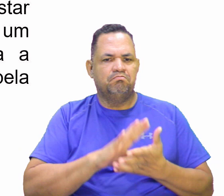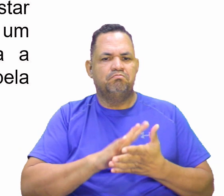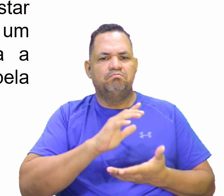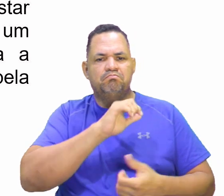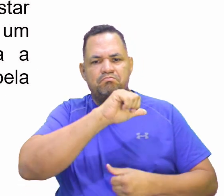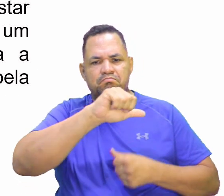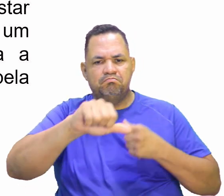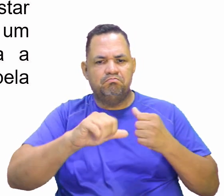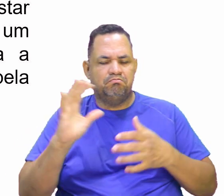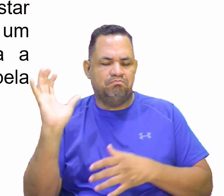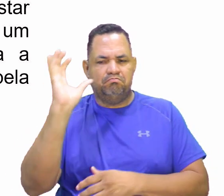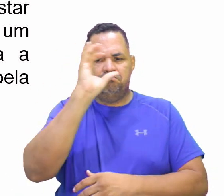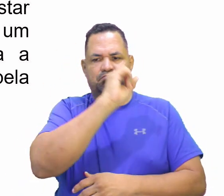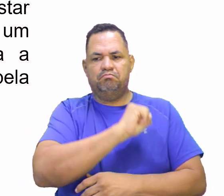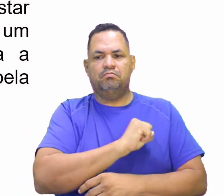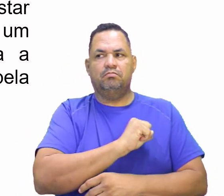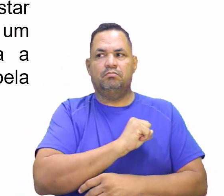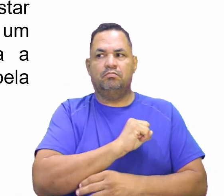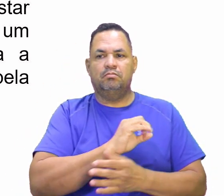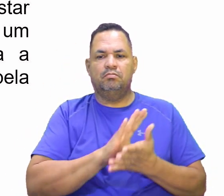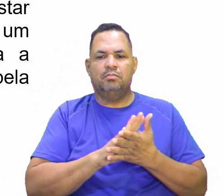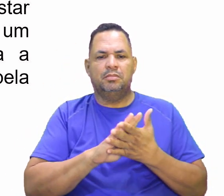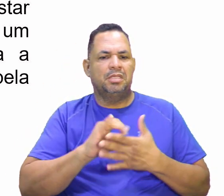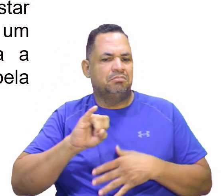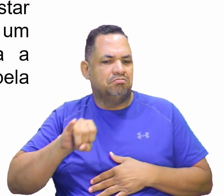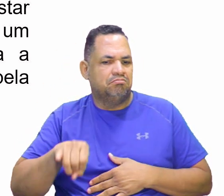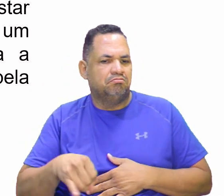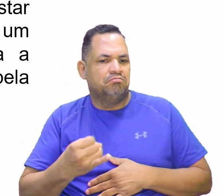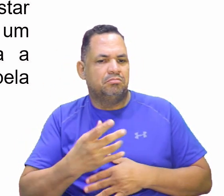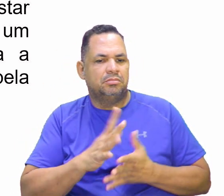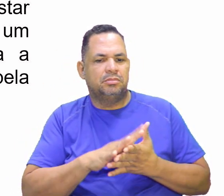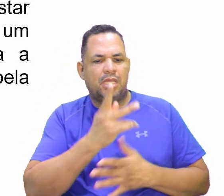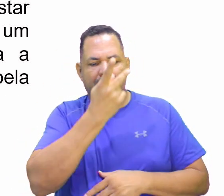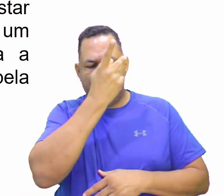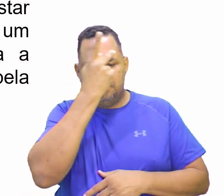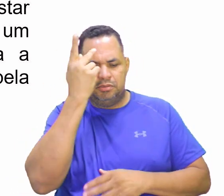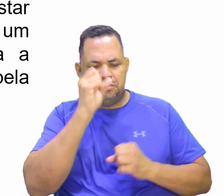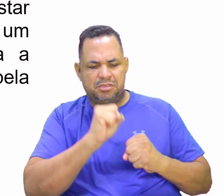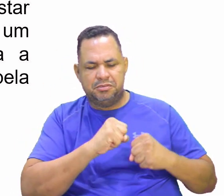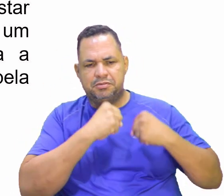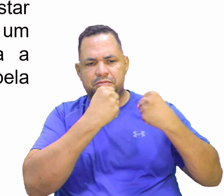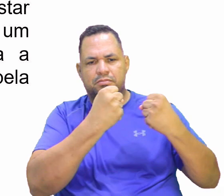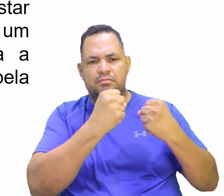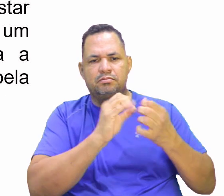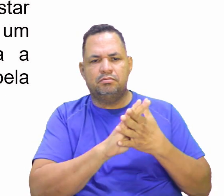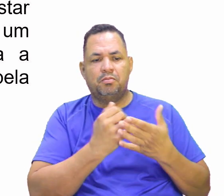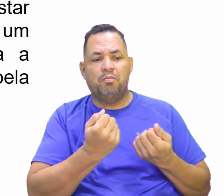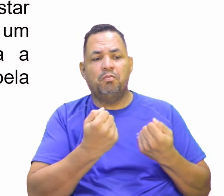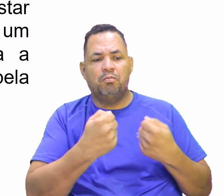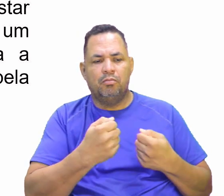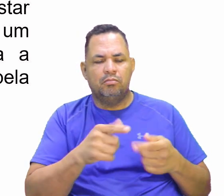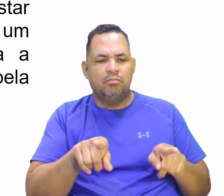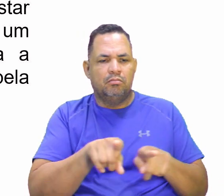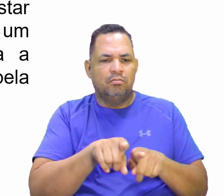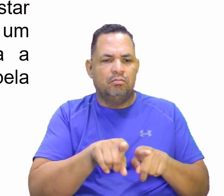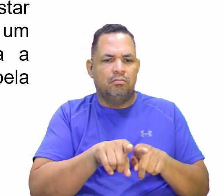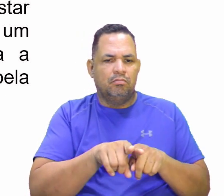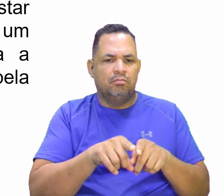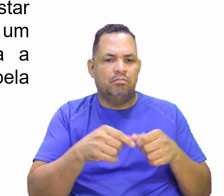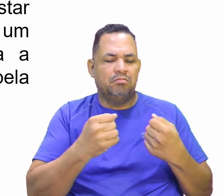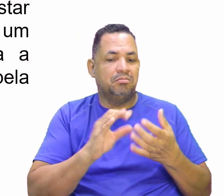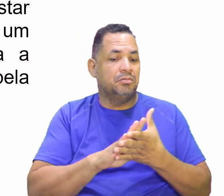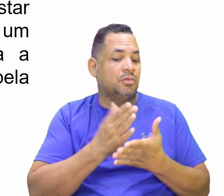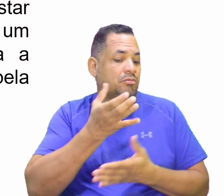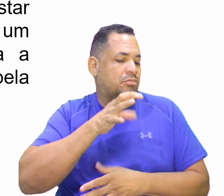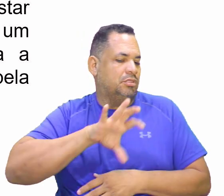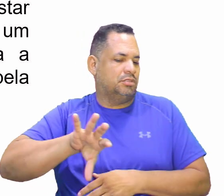em aprendizado. Não se aproveite de quem se esforça tanto. Ele pode estar fazendo o que você